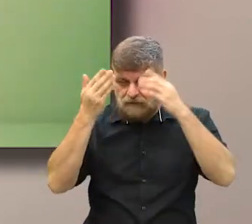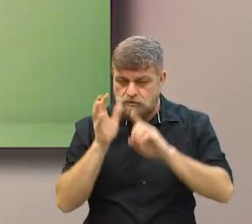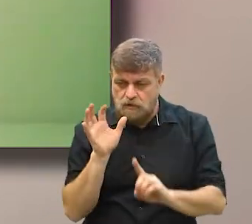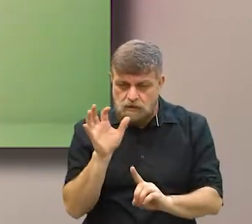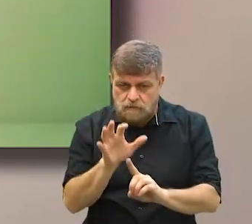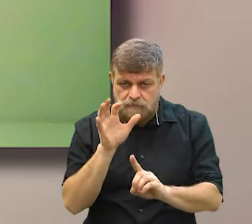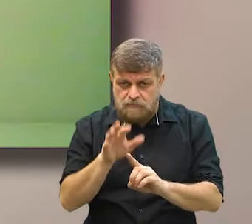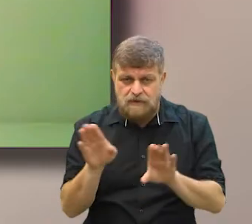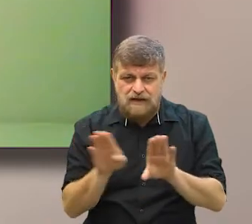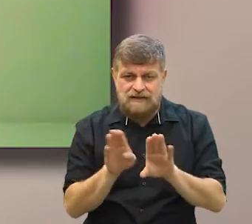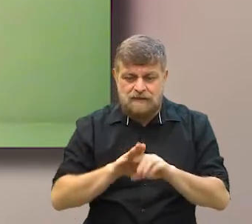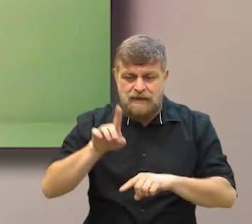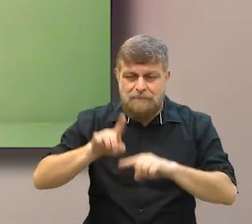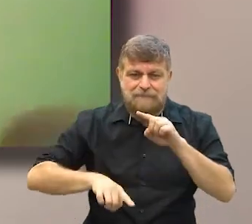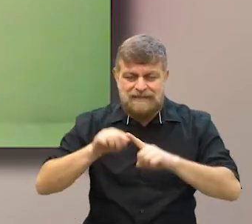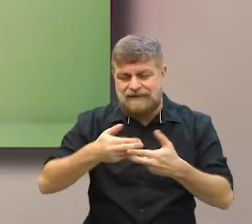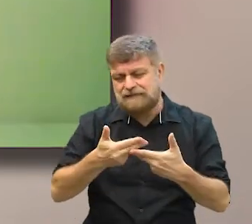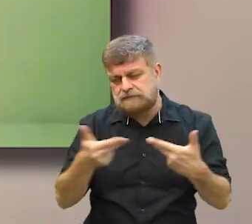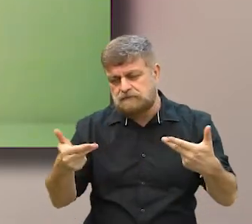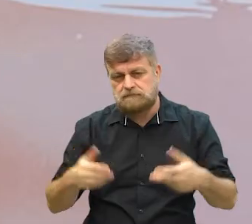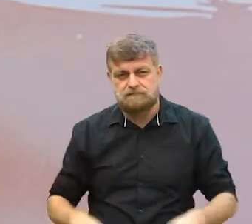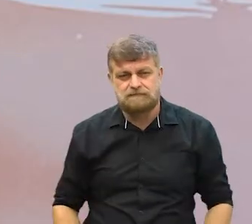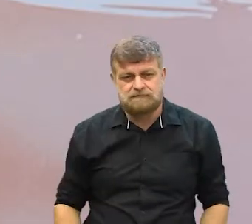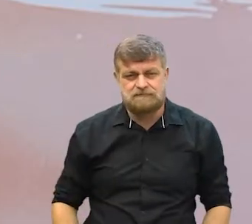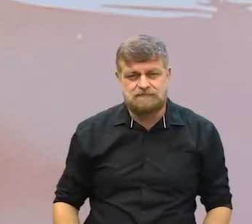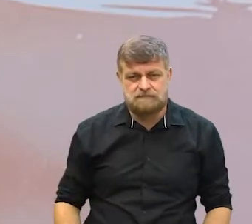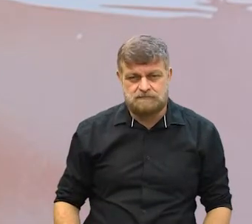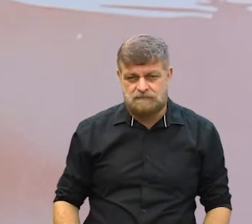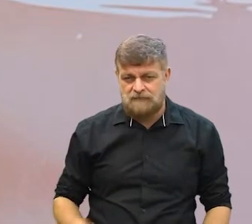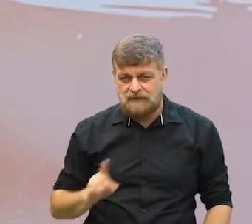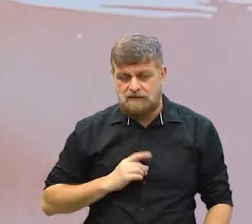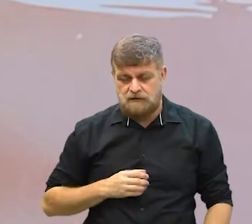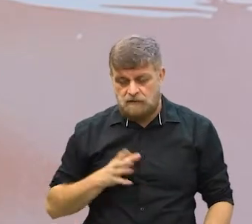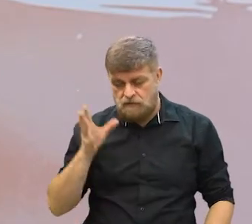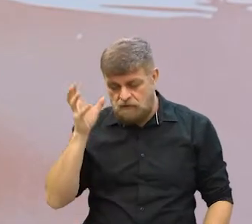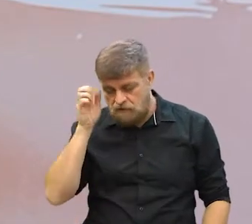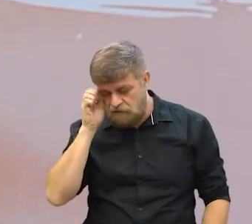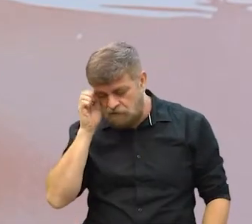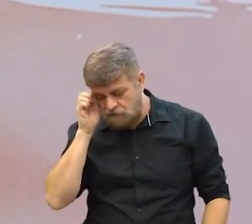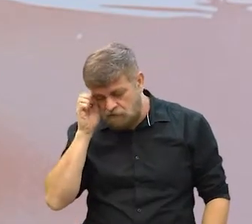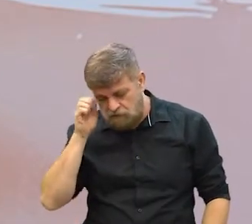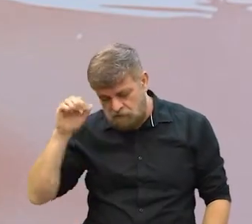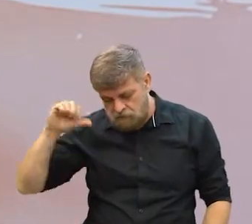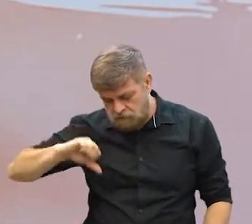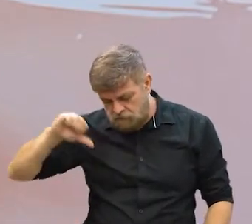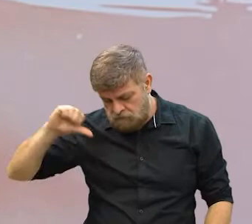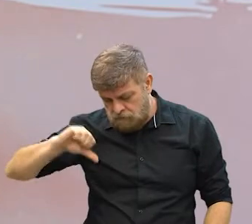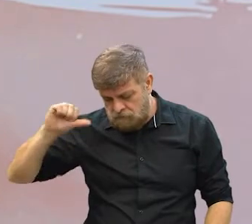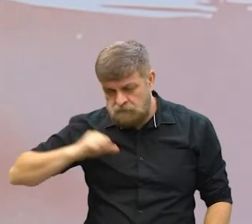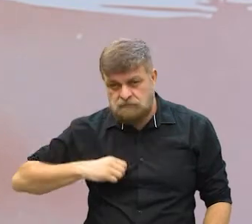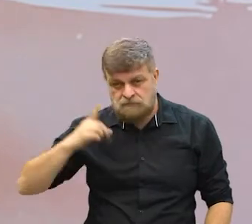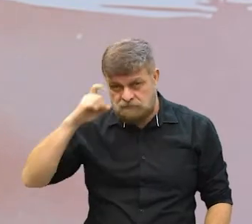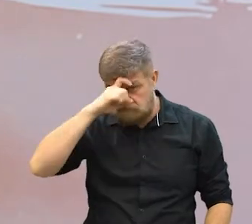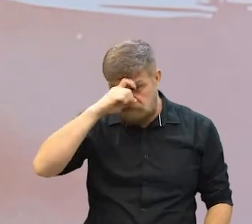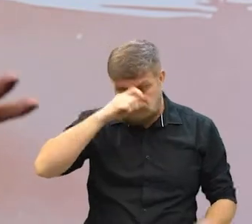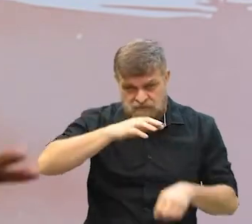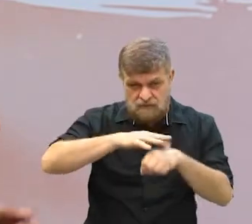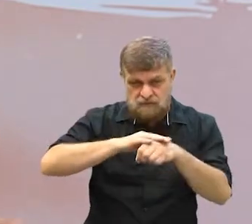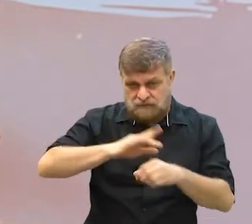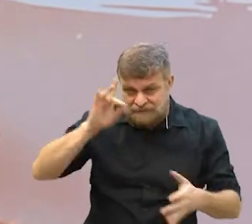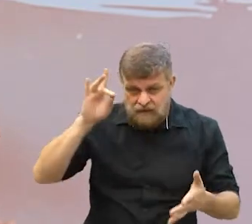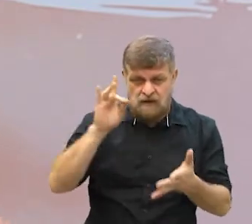auxílio psicológico, aparelhos, etc. Doutor, não dormir bem, ter essas dificuldades, é